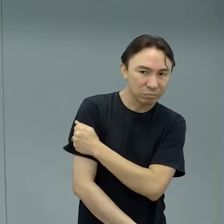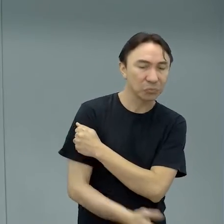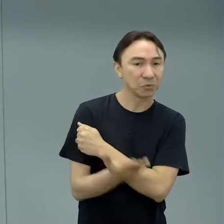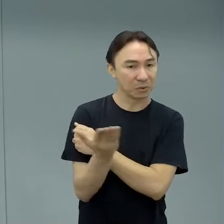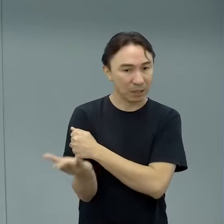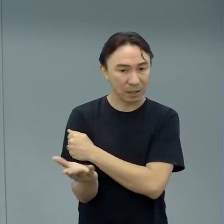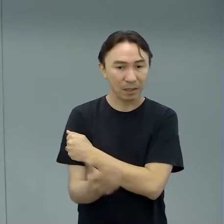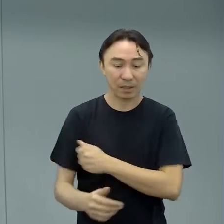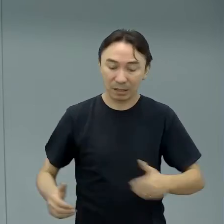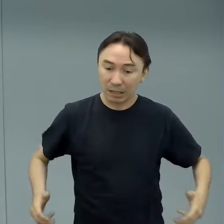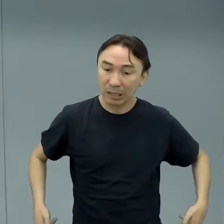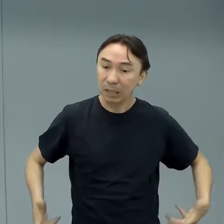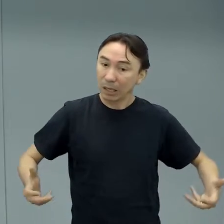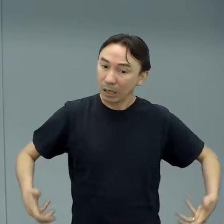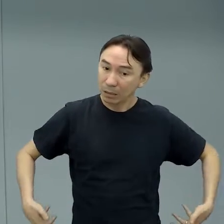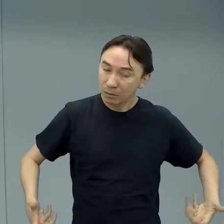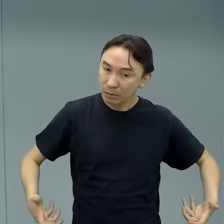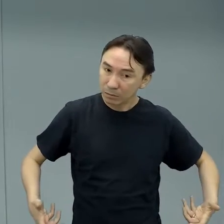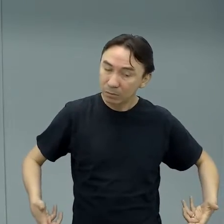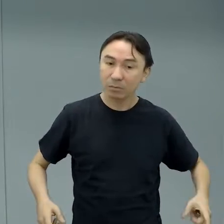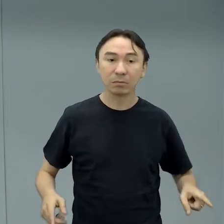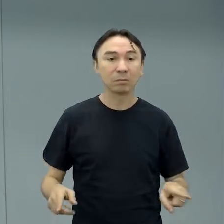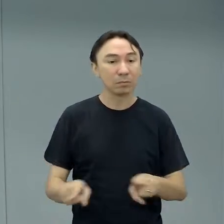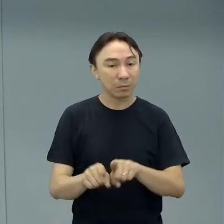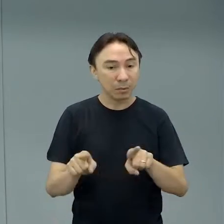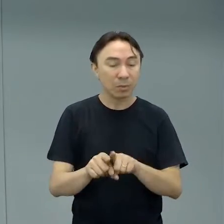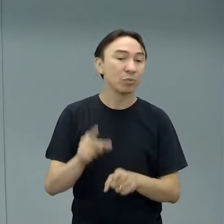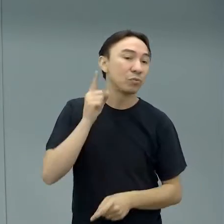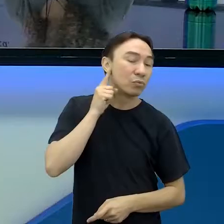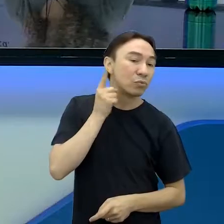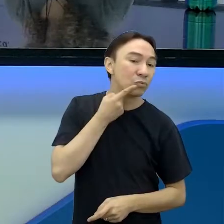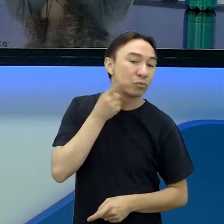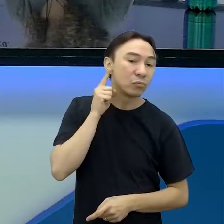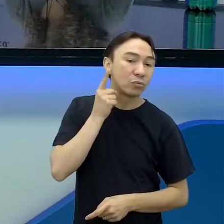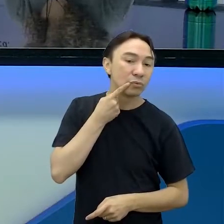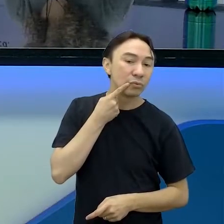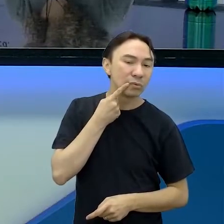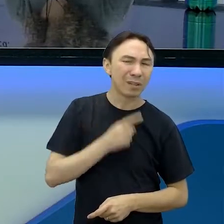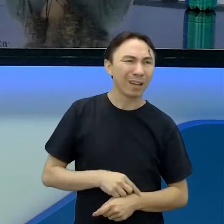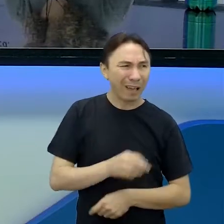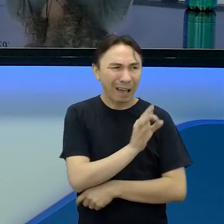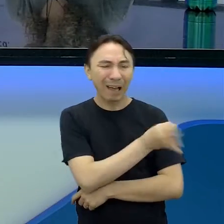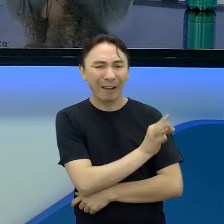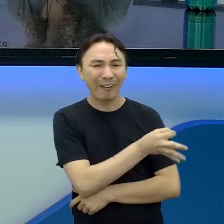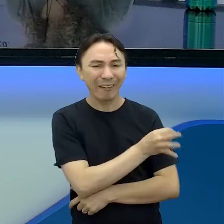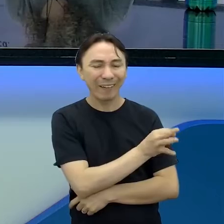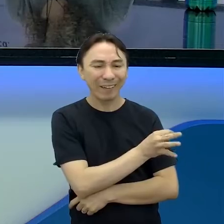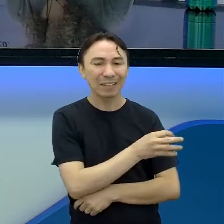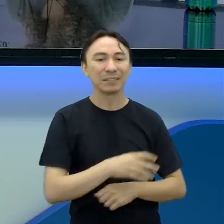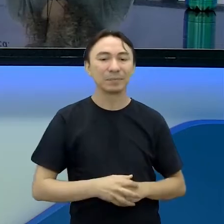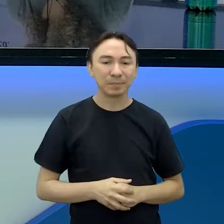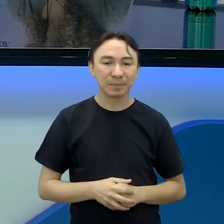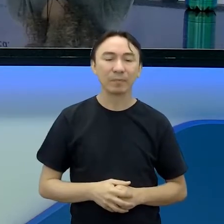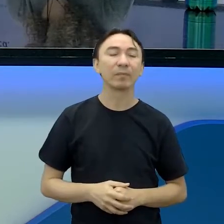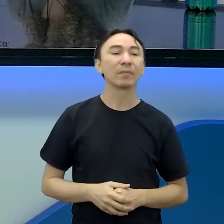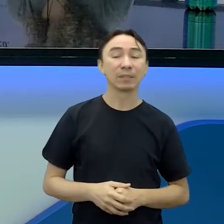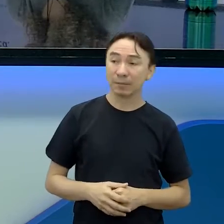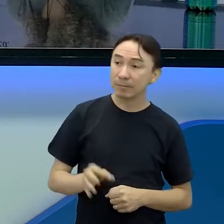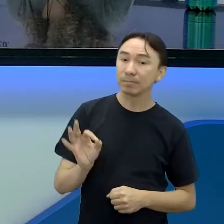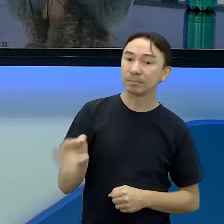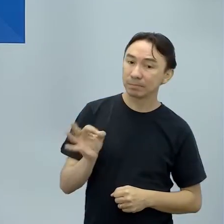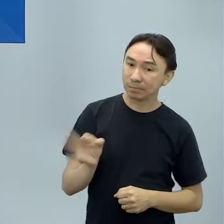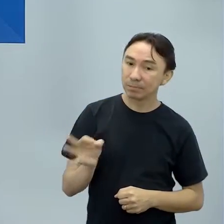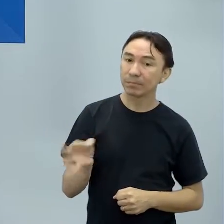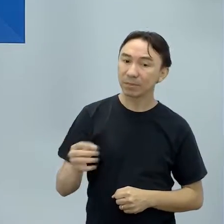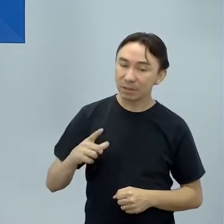cadeirante e surdo, né? Posso dizer isso? Você pode falar melhor o diagnóstico que você lembra mais que eu. Ele tinha